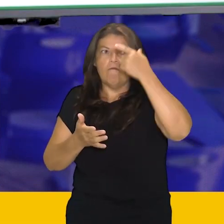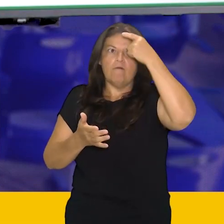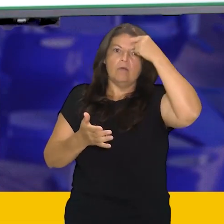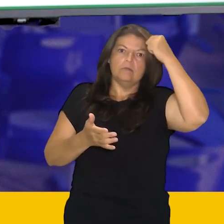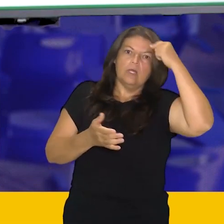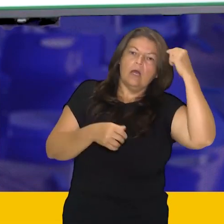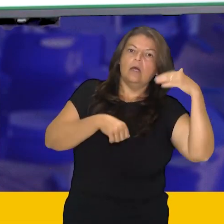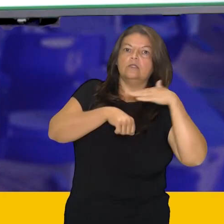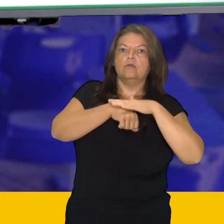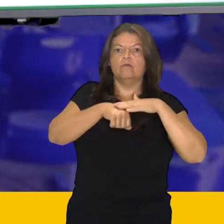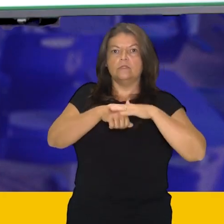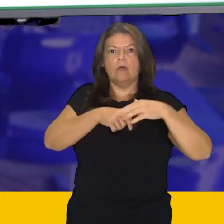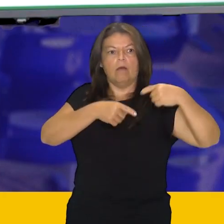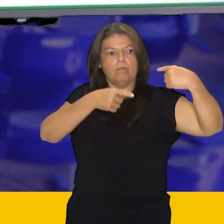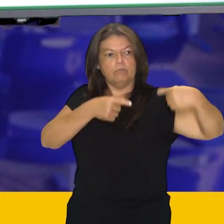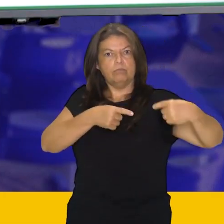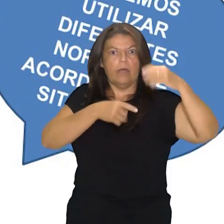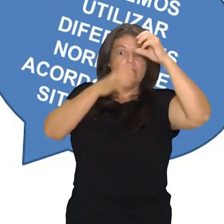também utilizando a língua, claro.